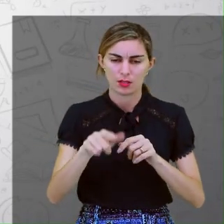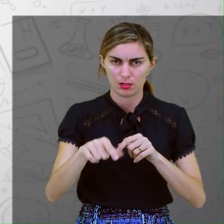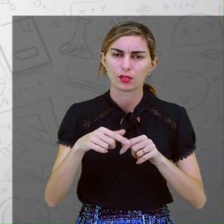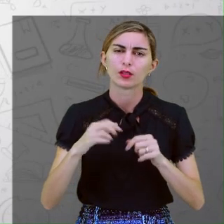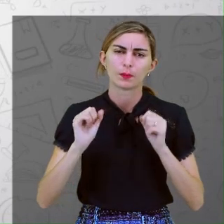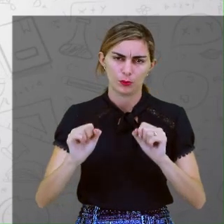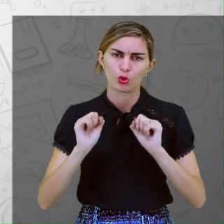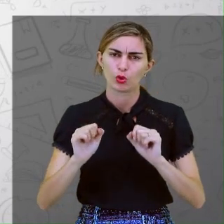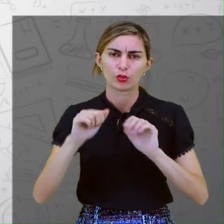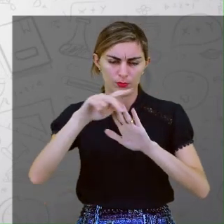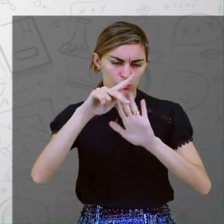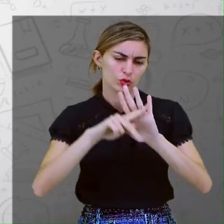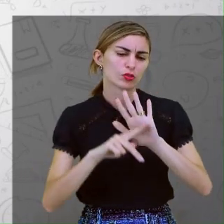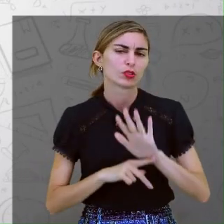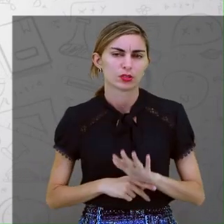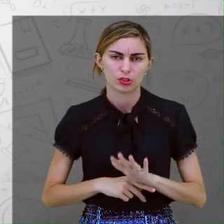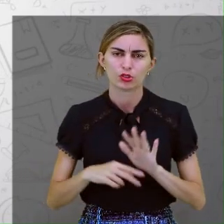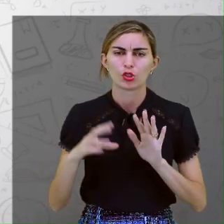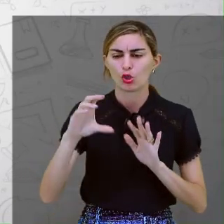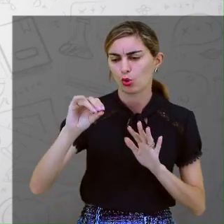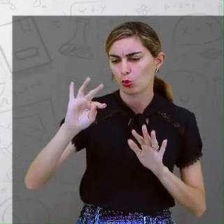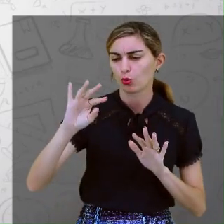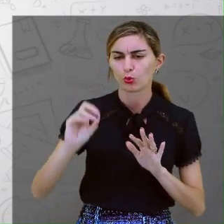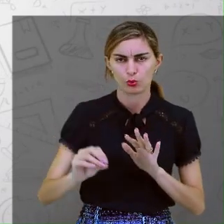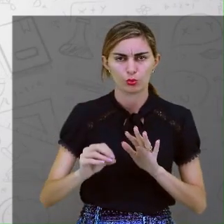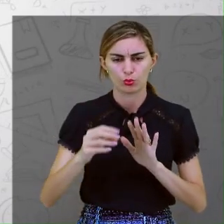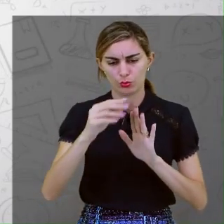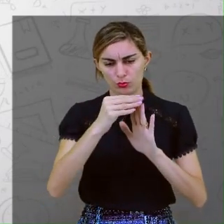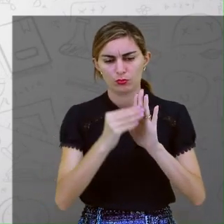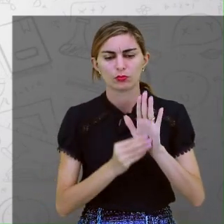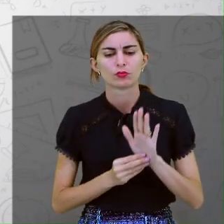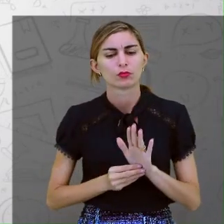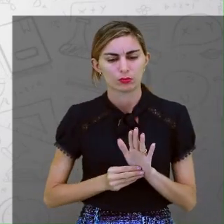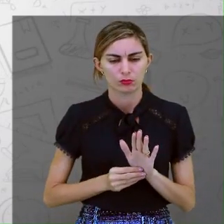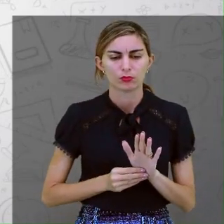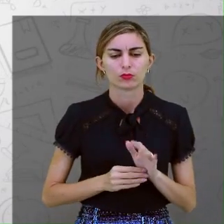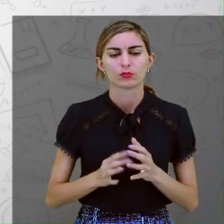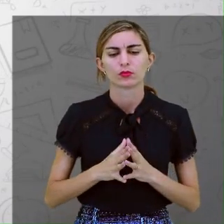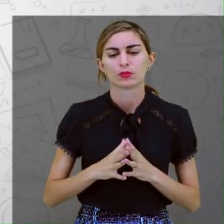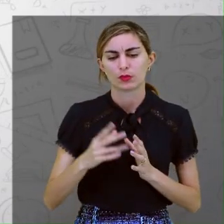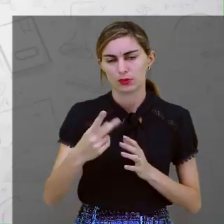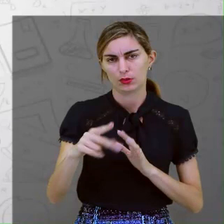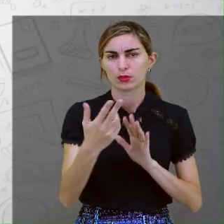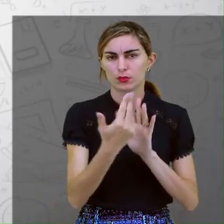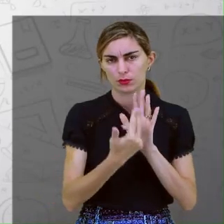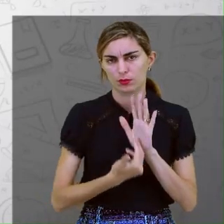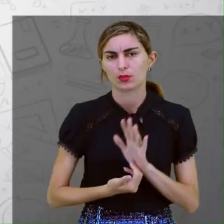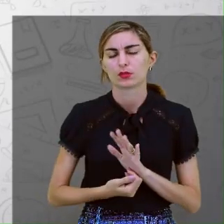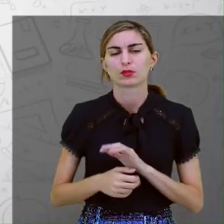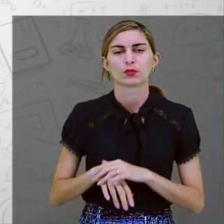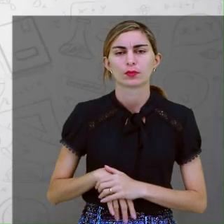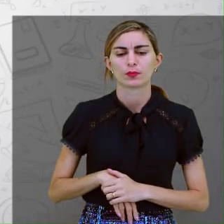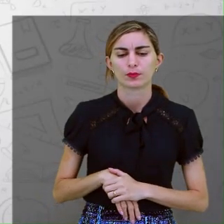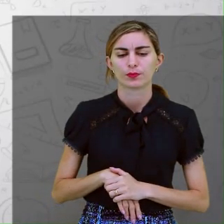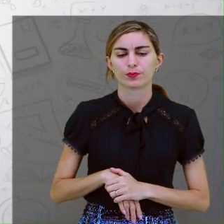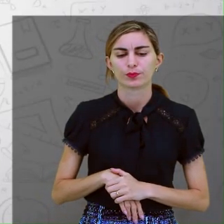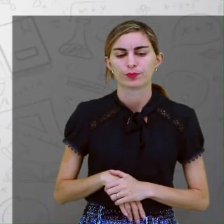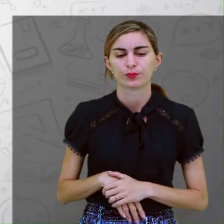o projetista cotou, né, o DivBox desse projeto.